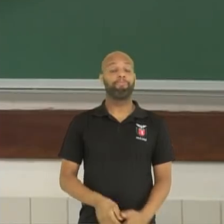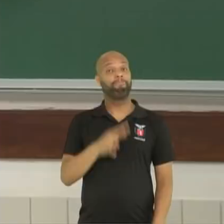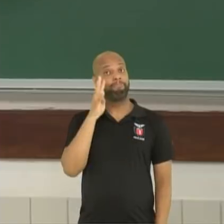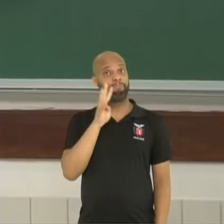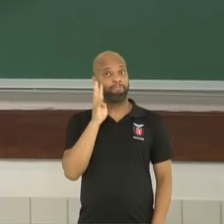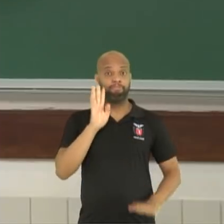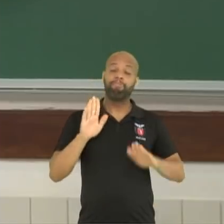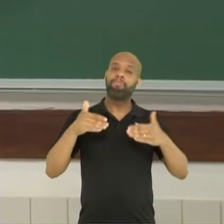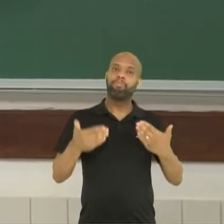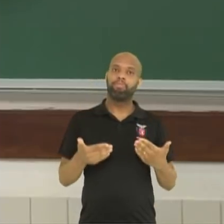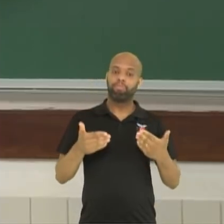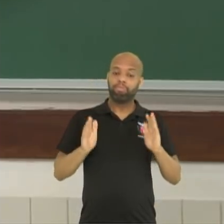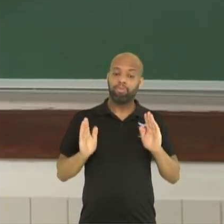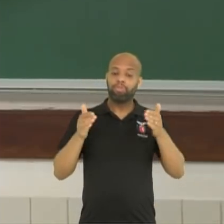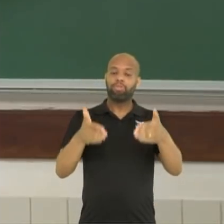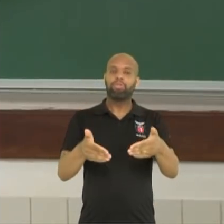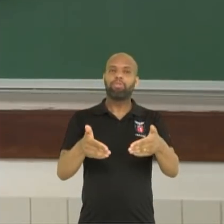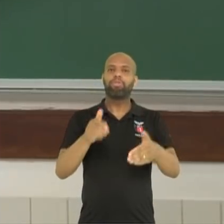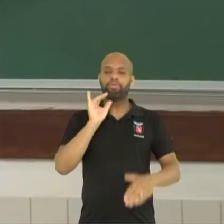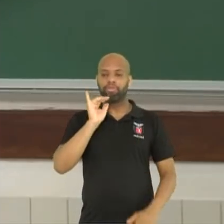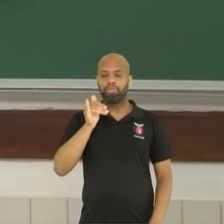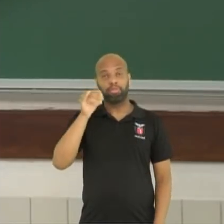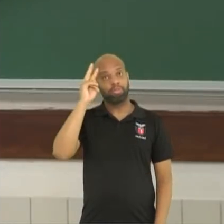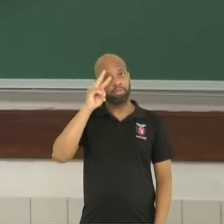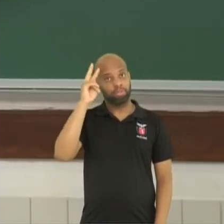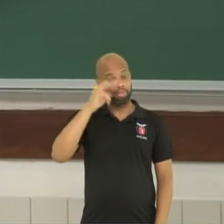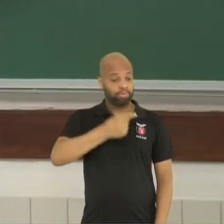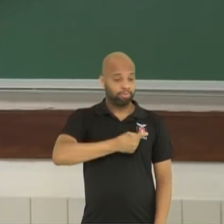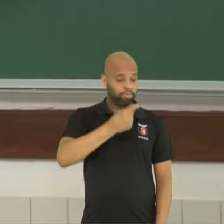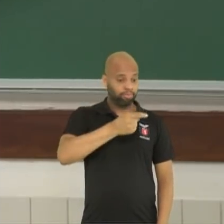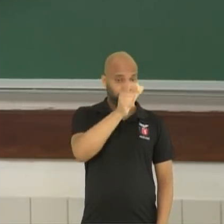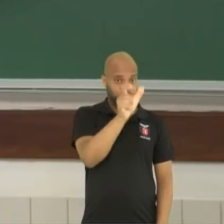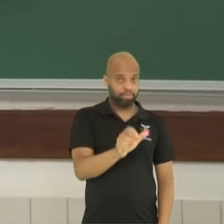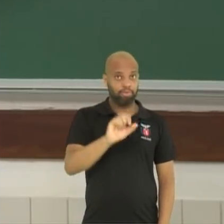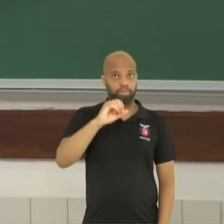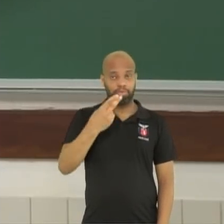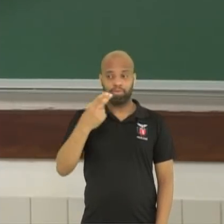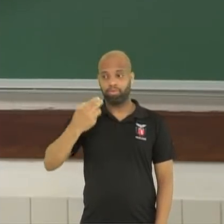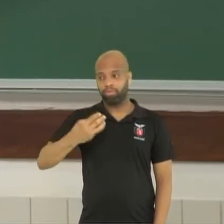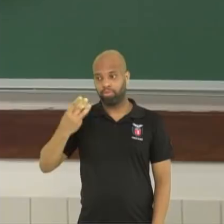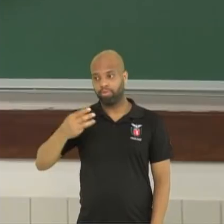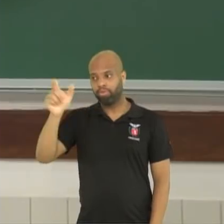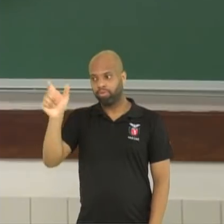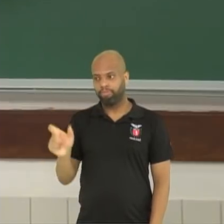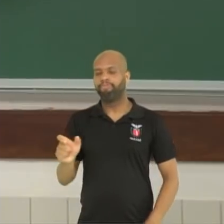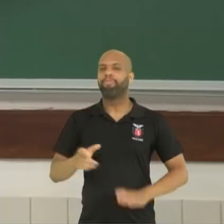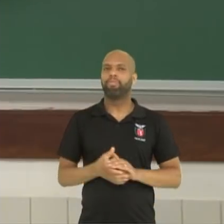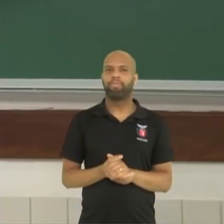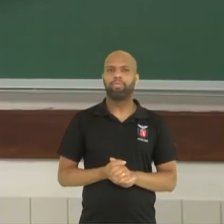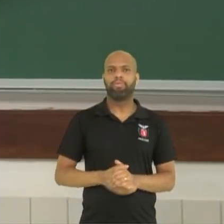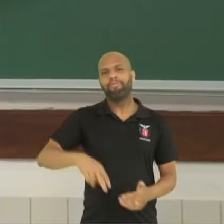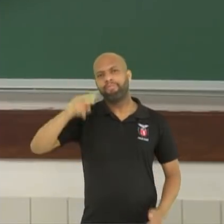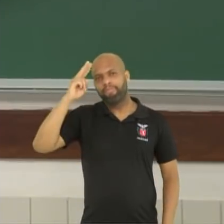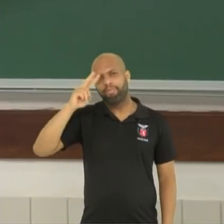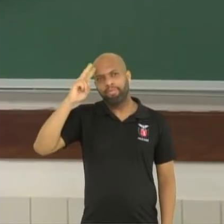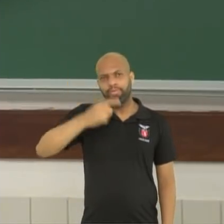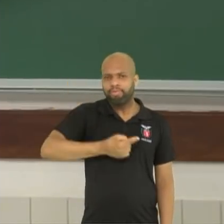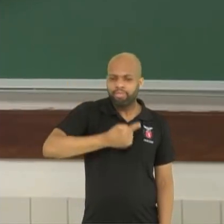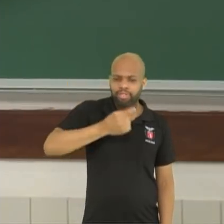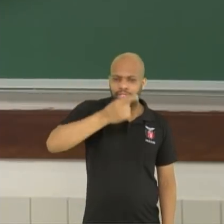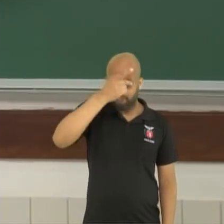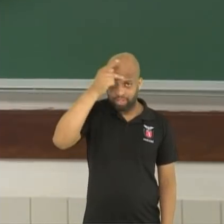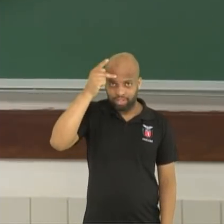Legal, e aí? O foco narrativo estava em primeira pessoa ou em terceira pessoa? Lembram lá quando é primeira